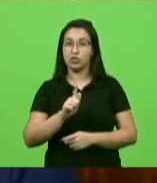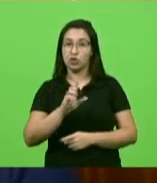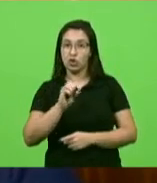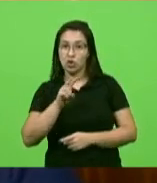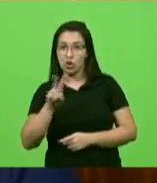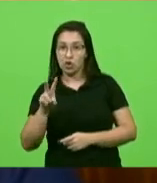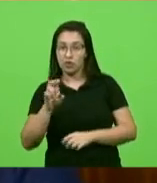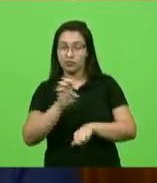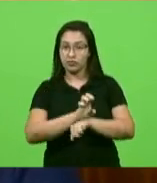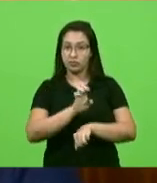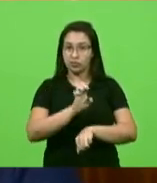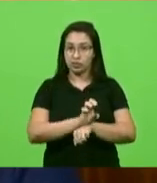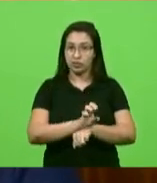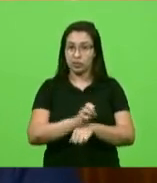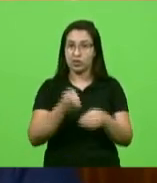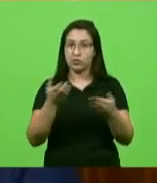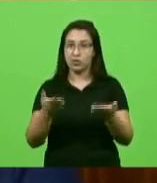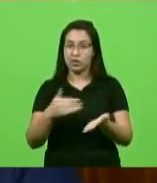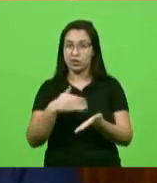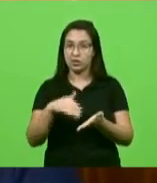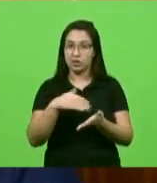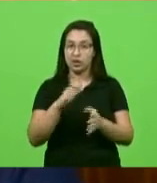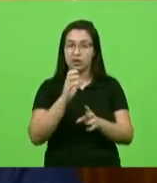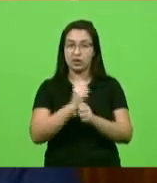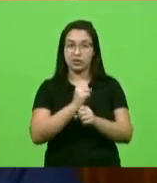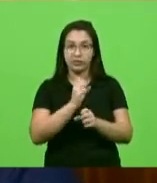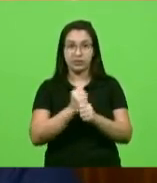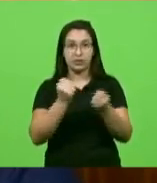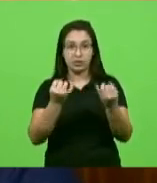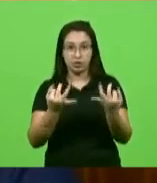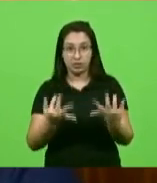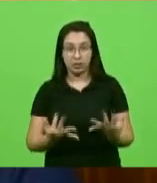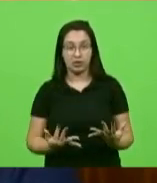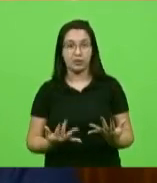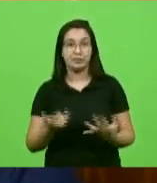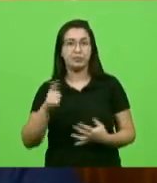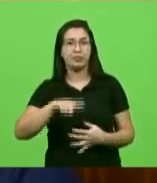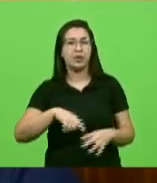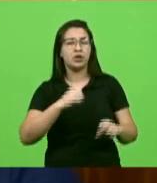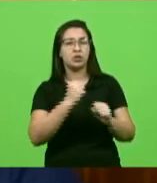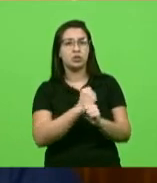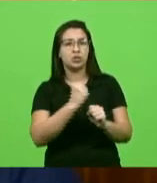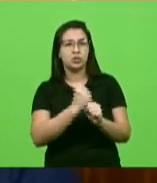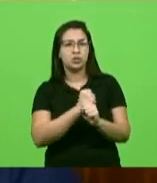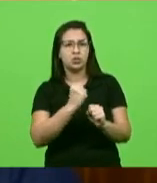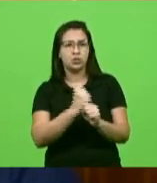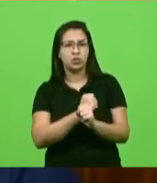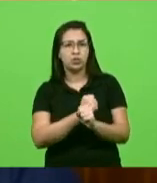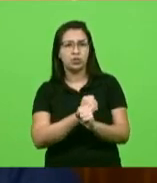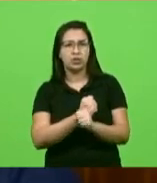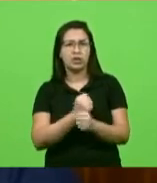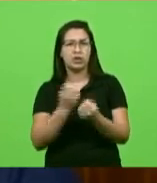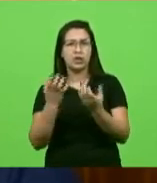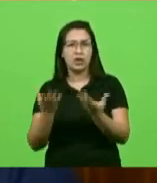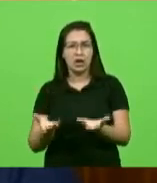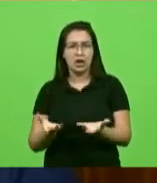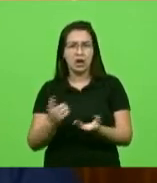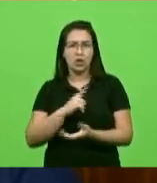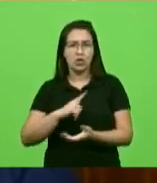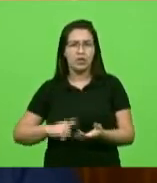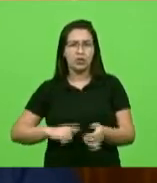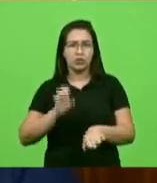da Fazenda. E para concluir, o que parece ser a construção de uma bolha imaginária na qual o governo do Estado se